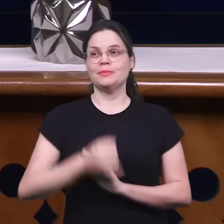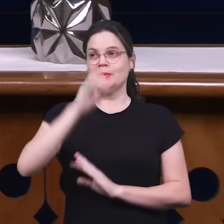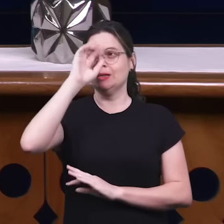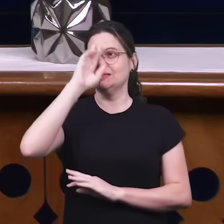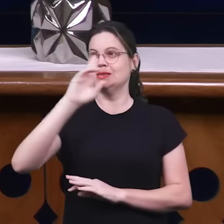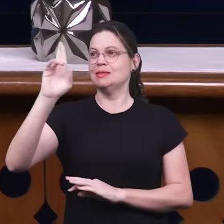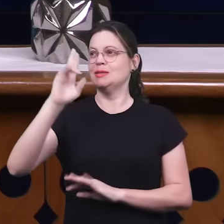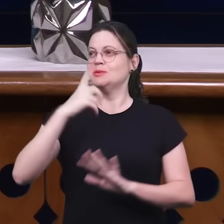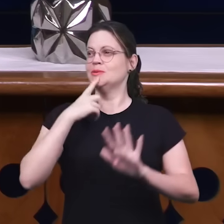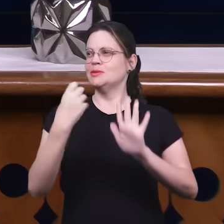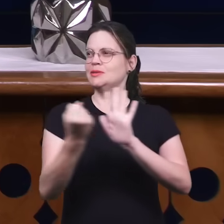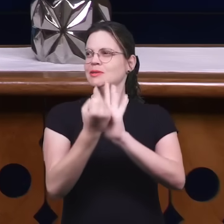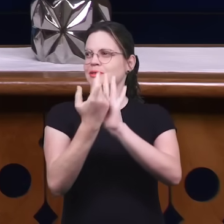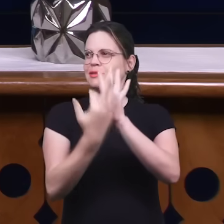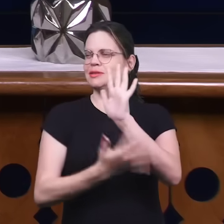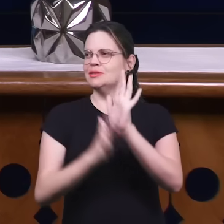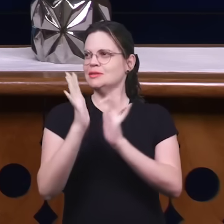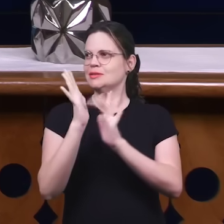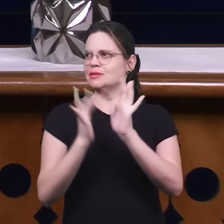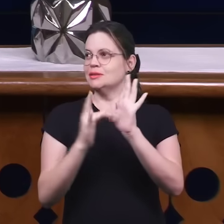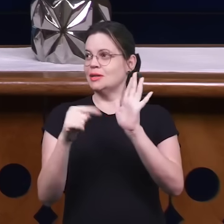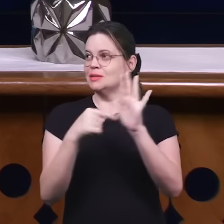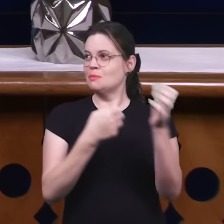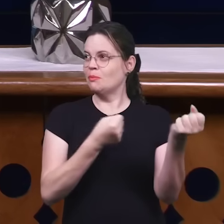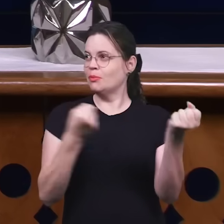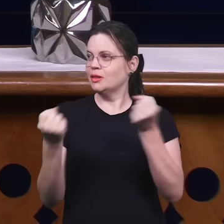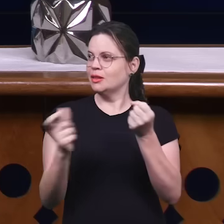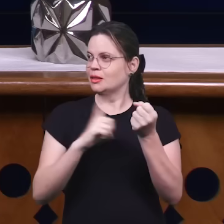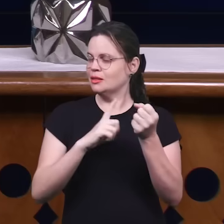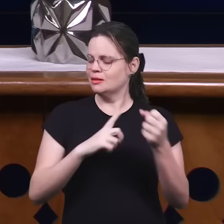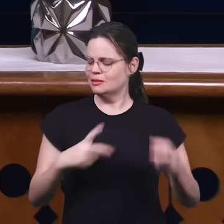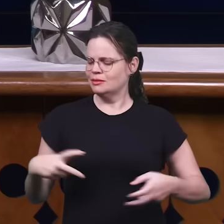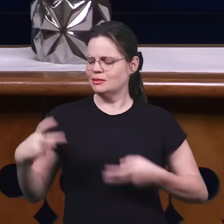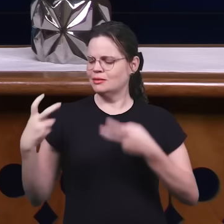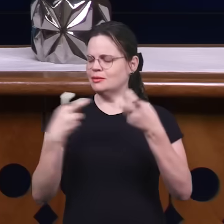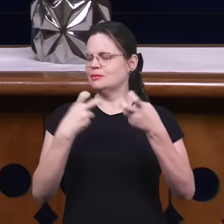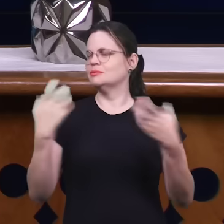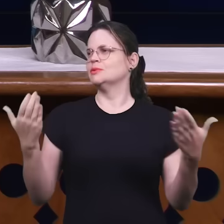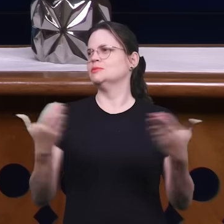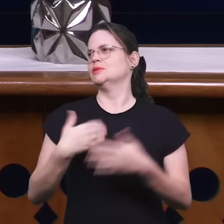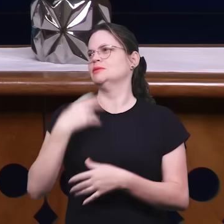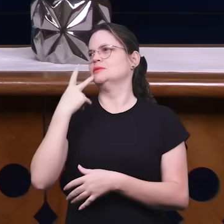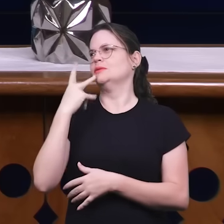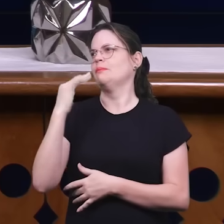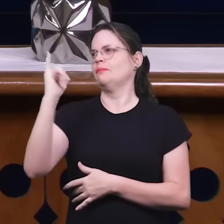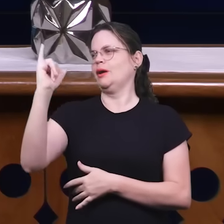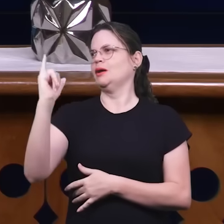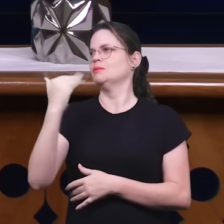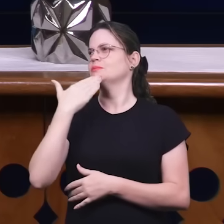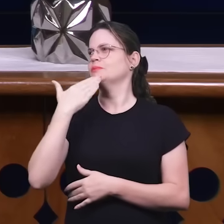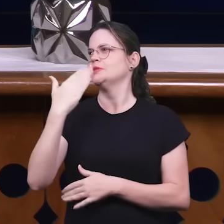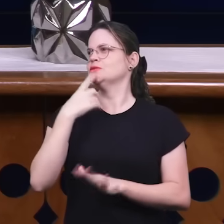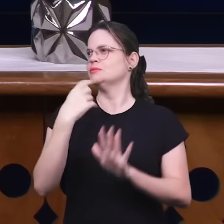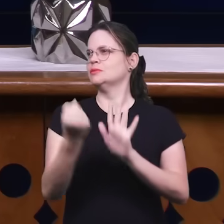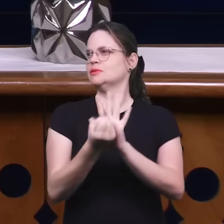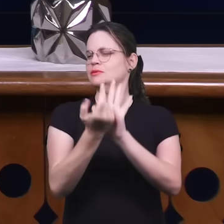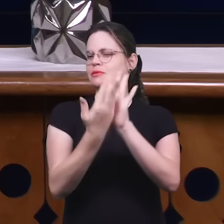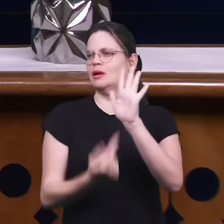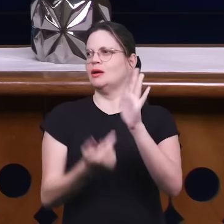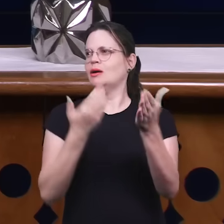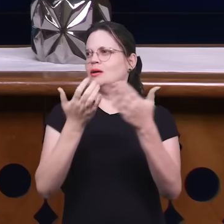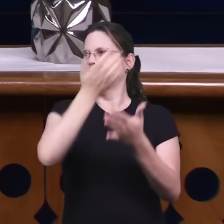Senhor, nós clamamos, ó Pai, pelo poder que há no sangue do Senhor Jesus e pedimos que este sangue vivo